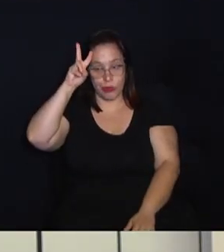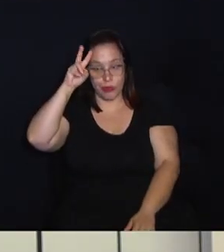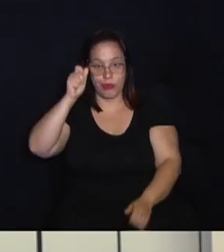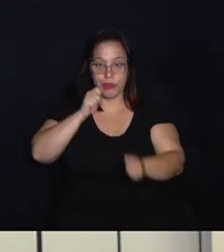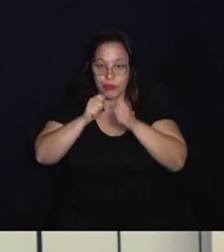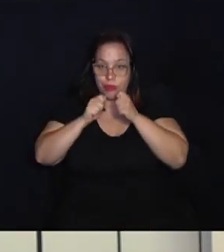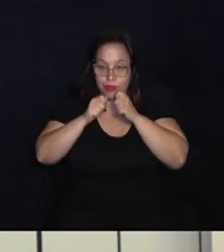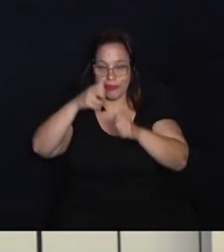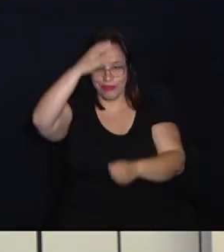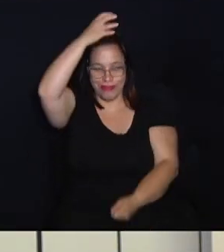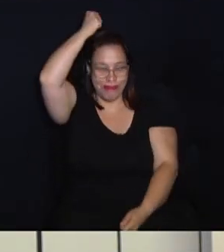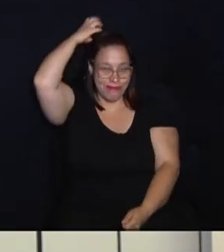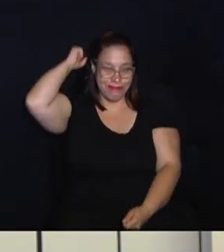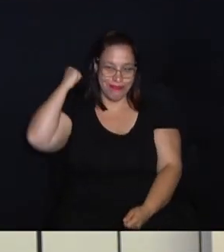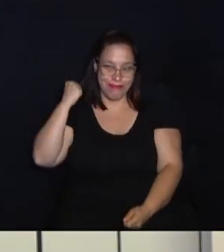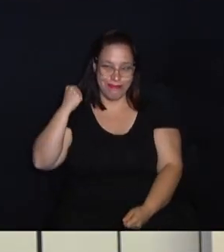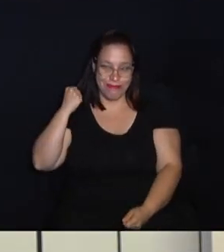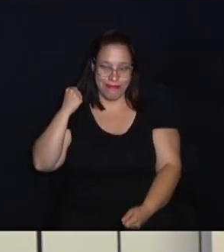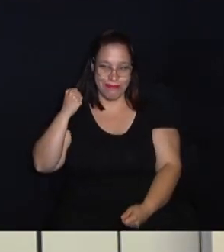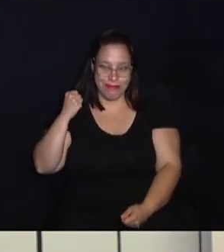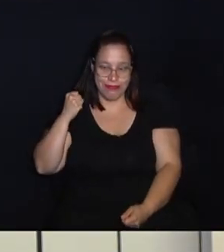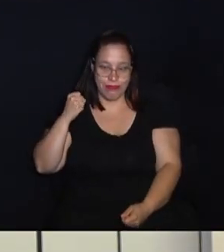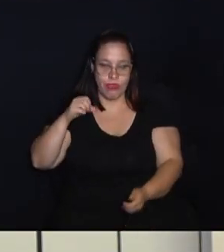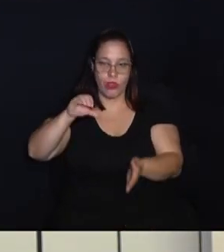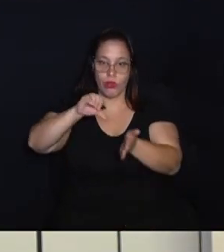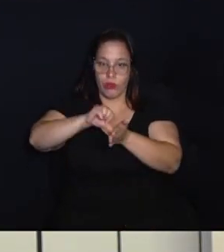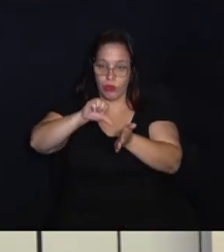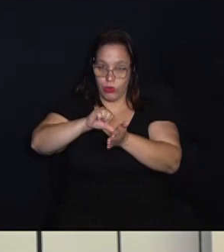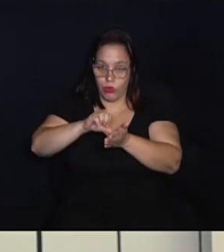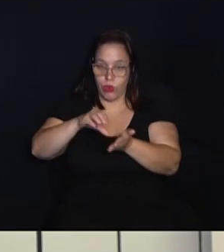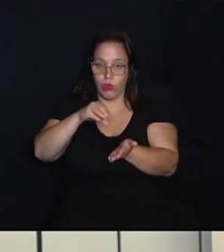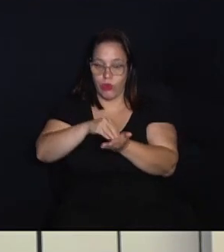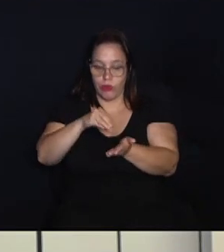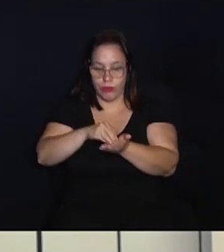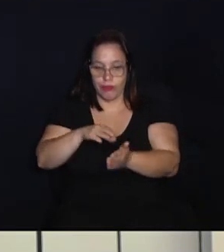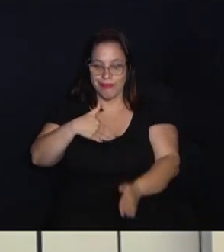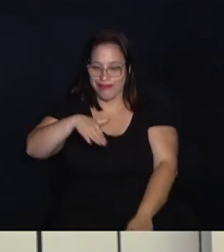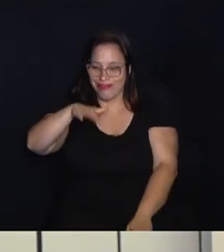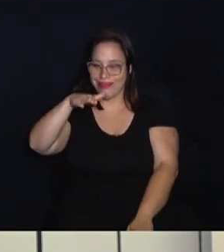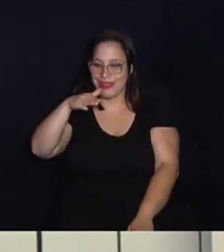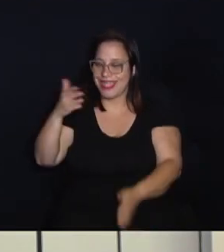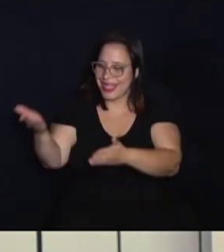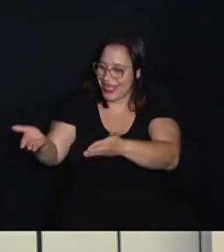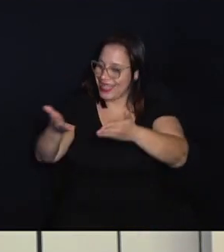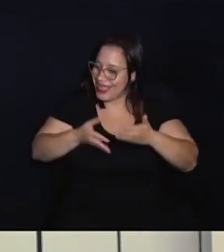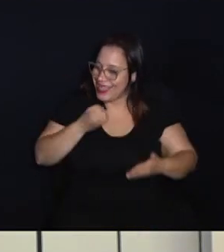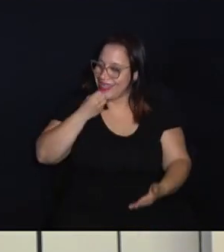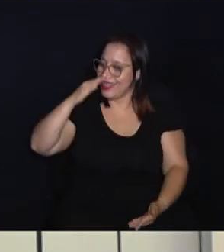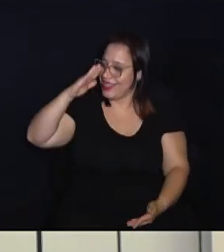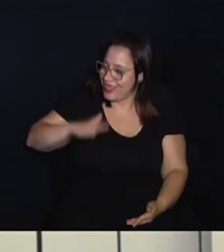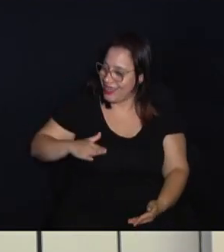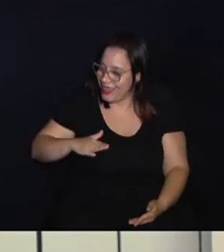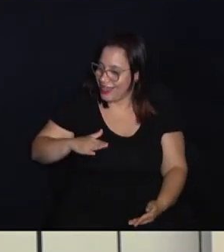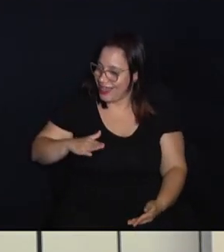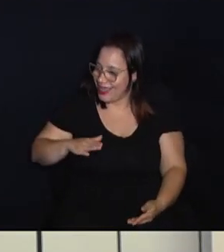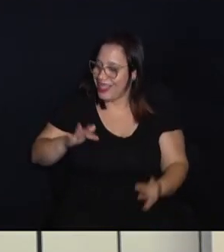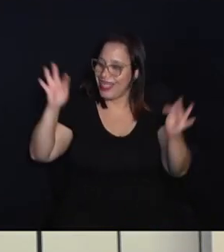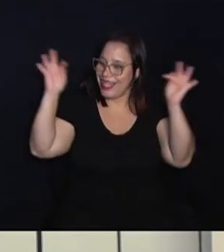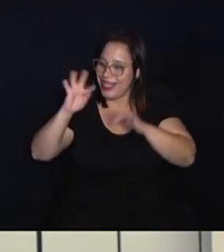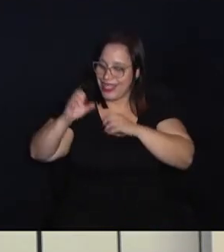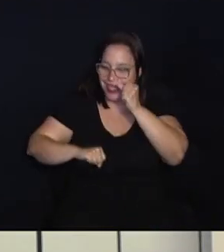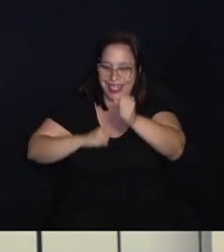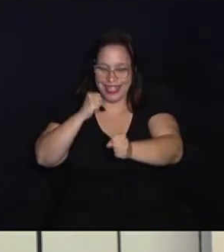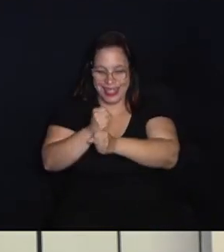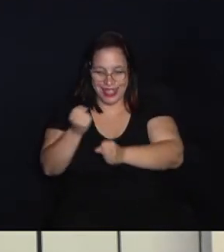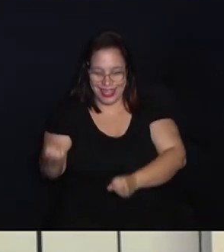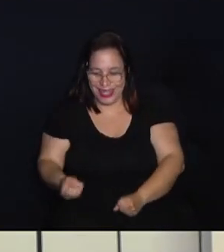repórter Rúbia de Oliveira está na unidade do centro e tem mais informações. Seja bem-vinda, boa tarde e feliz ano novo,